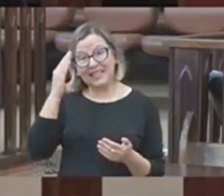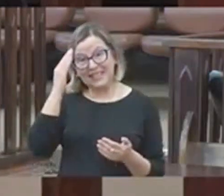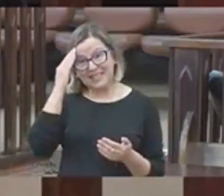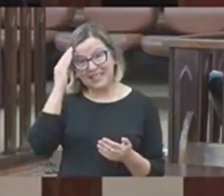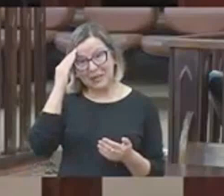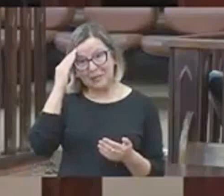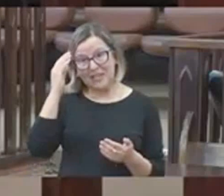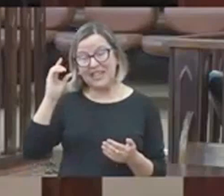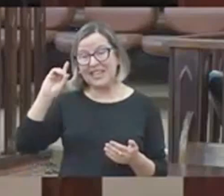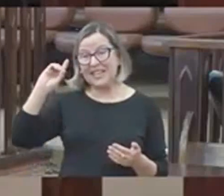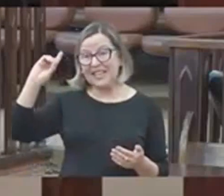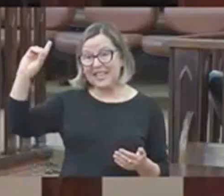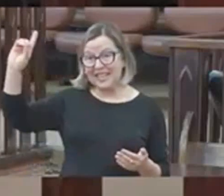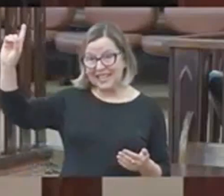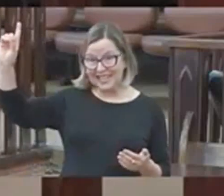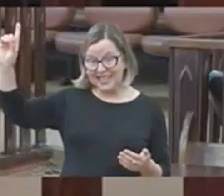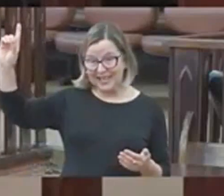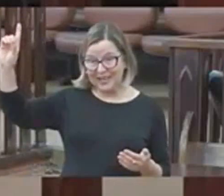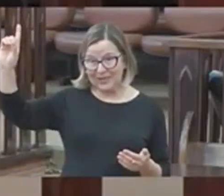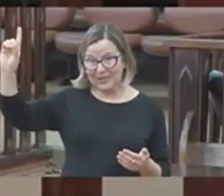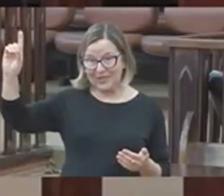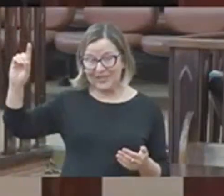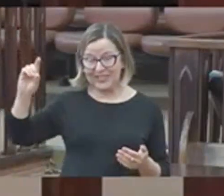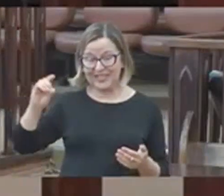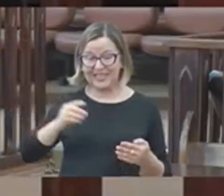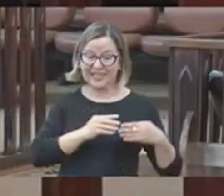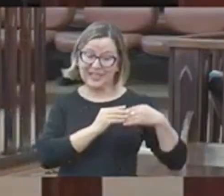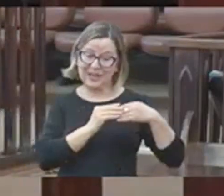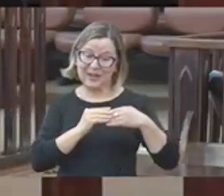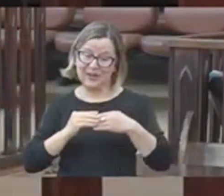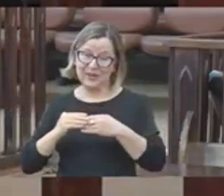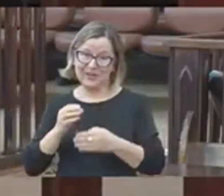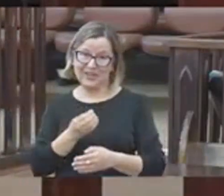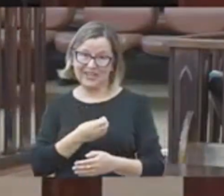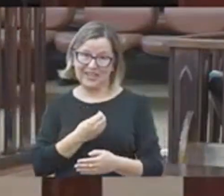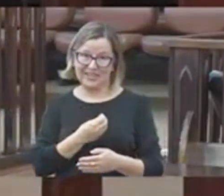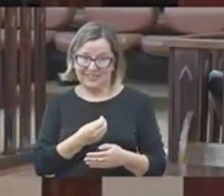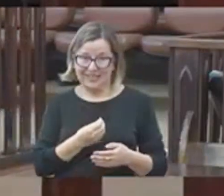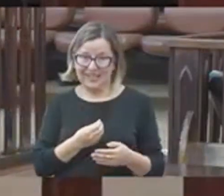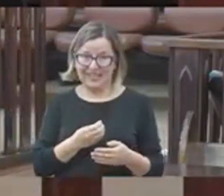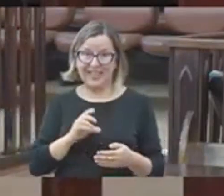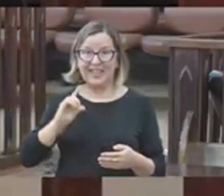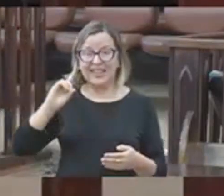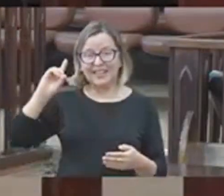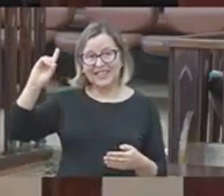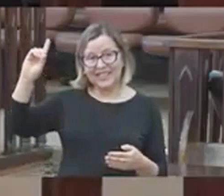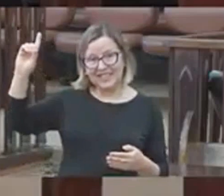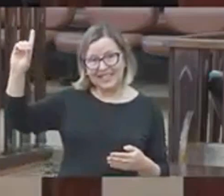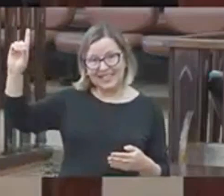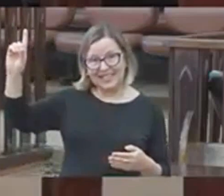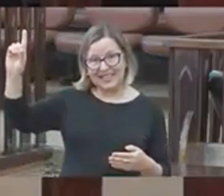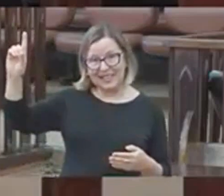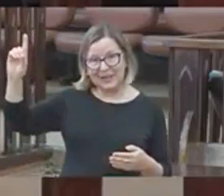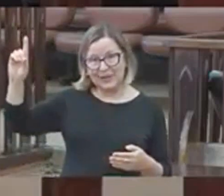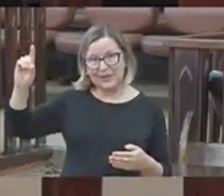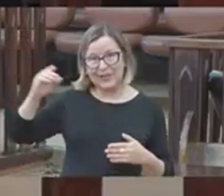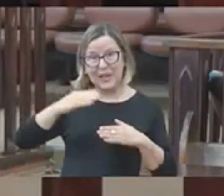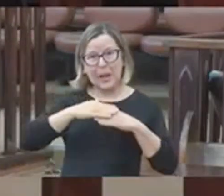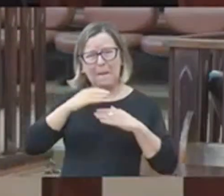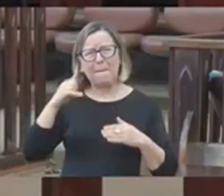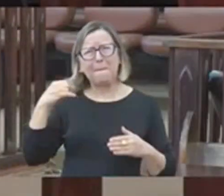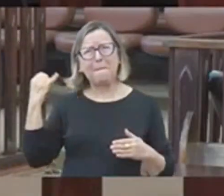que Deus está neste barco, que Deus é o membro mais importante da